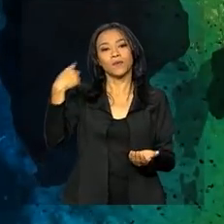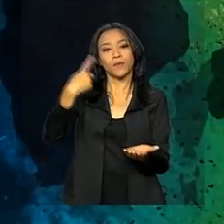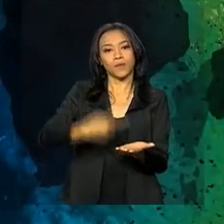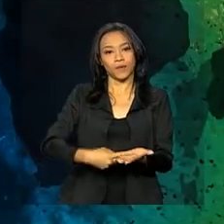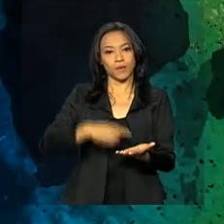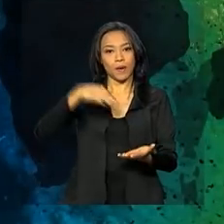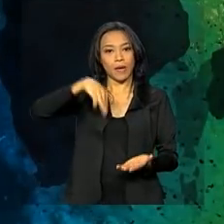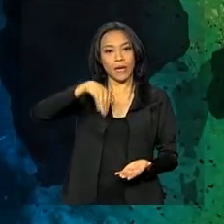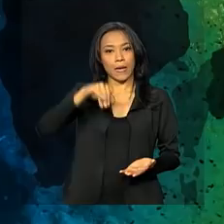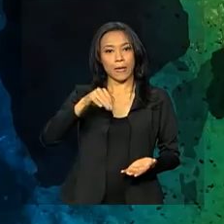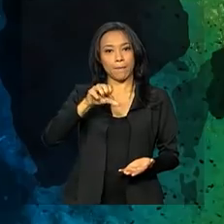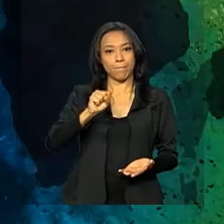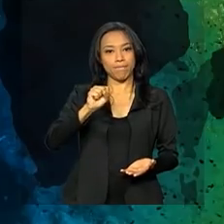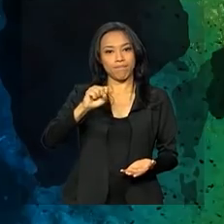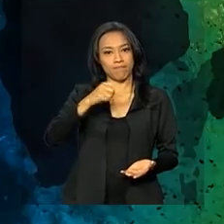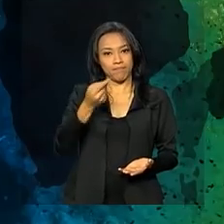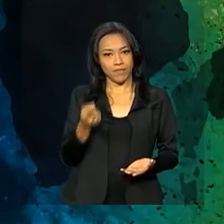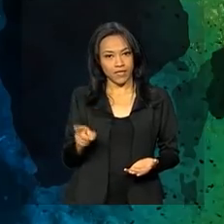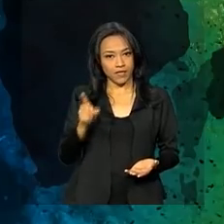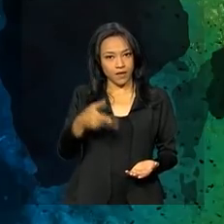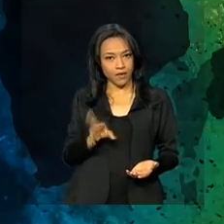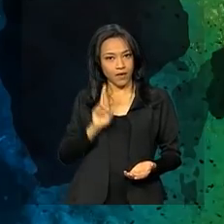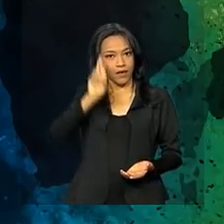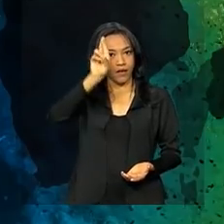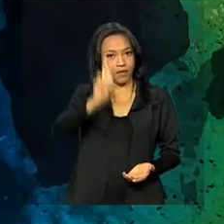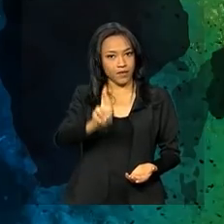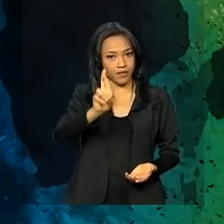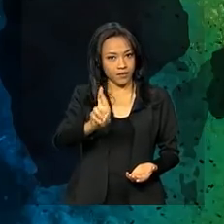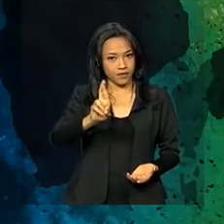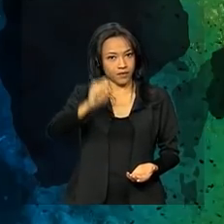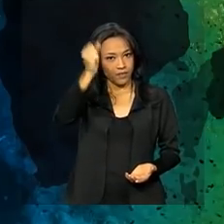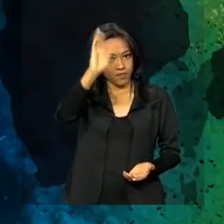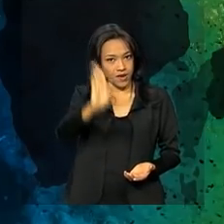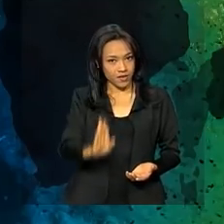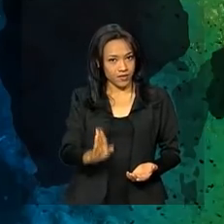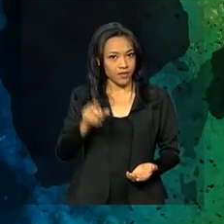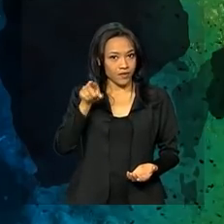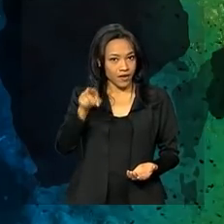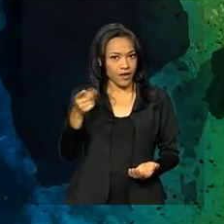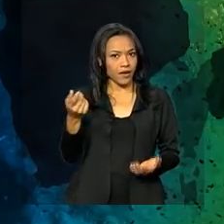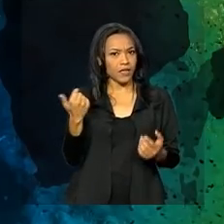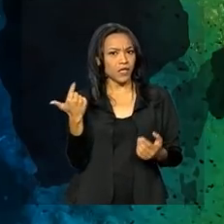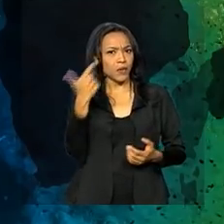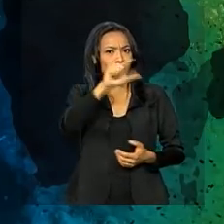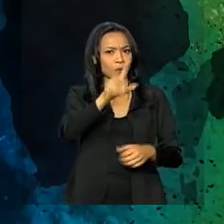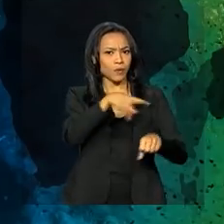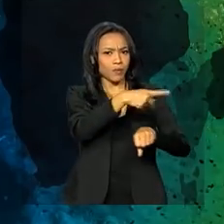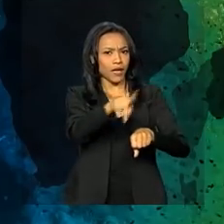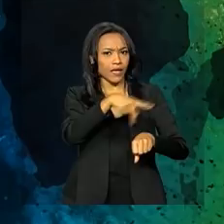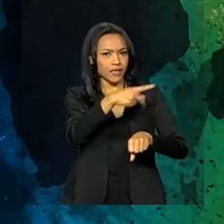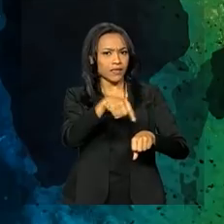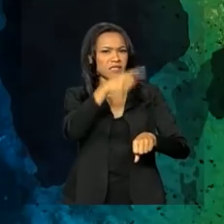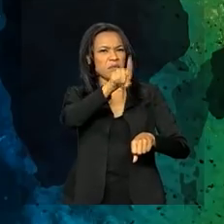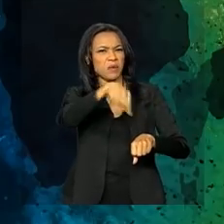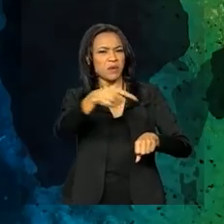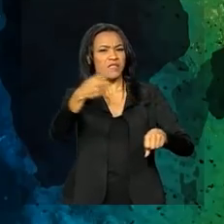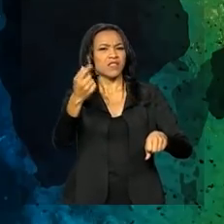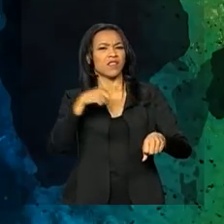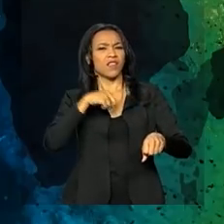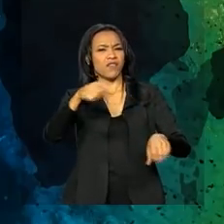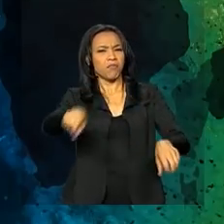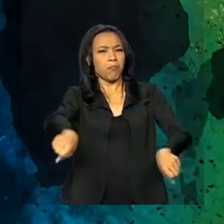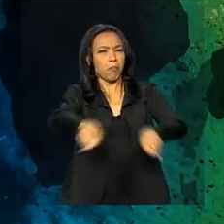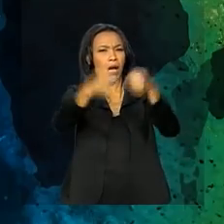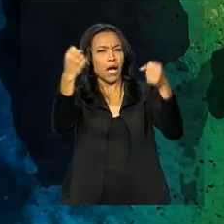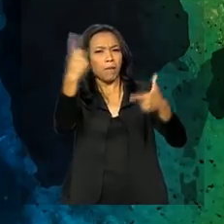Sudão do Sul, ANMIS, representando o Brasil e a Força Aérea Brasileira. Estar em um país que, após sua independência, entrou num colapso que culminou numa